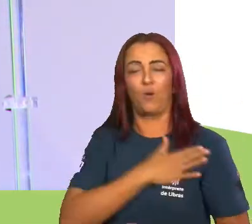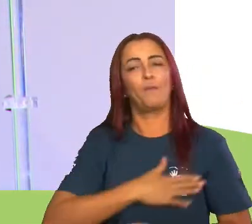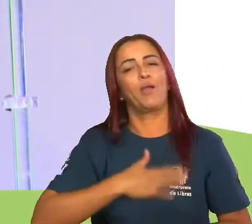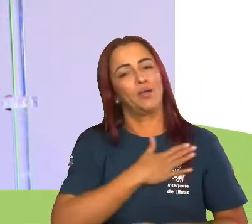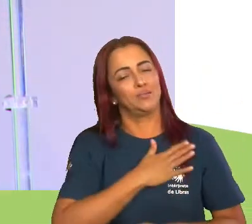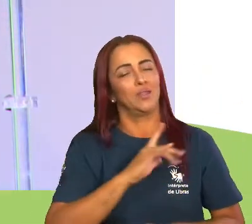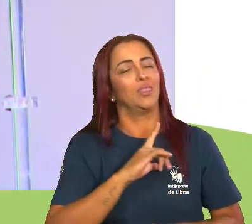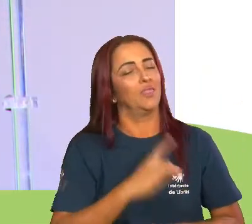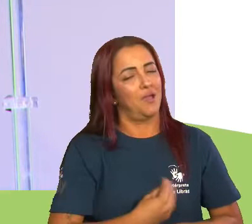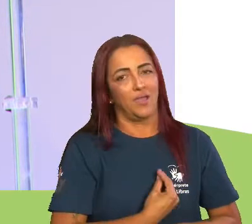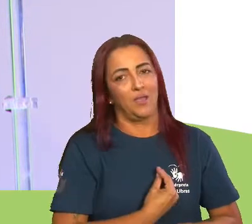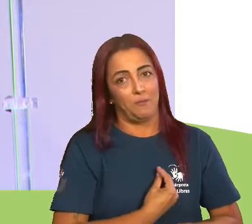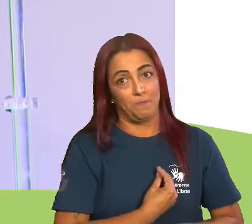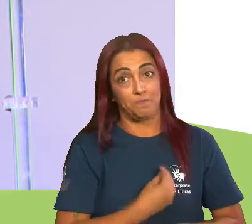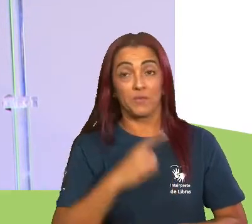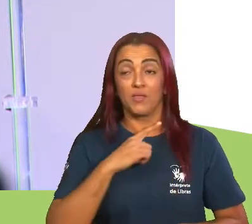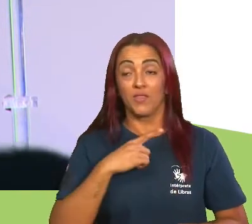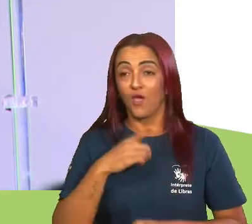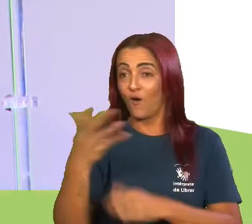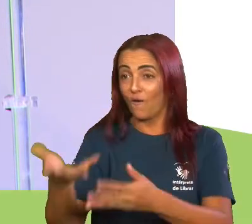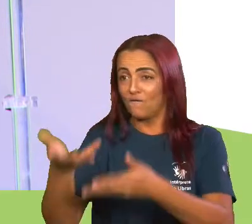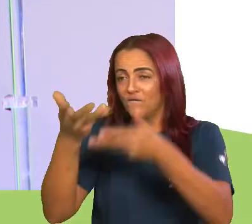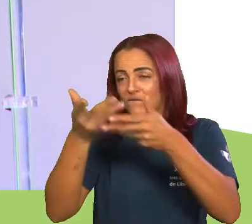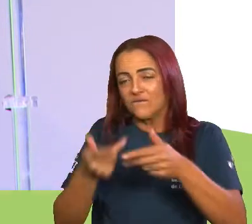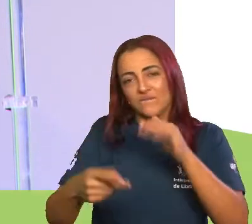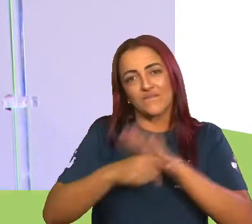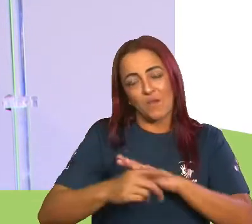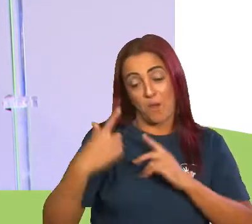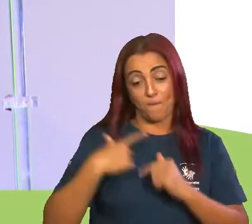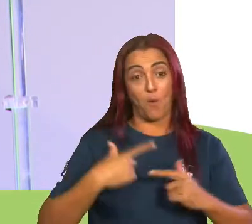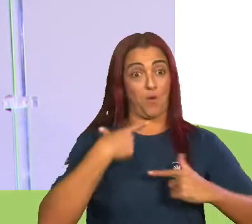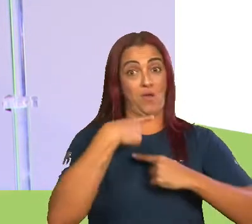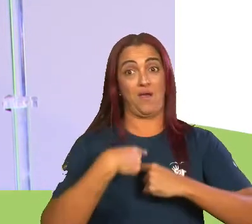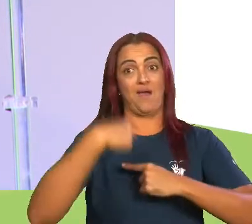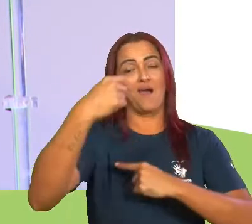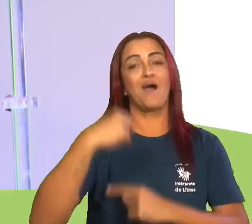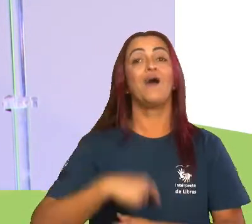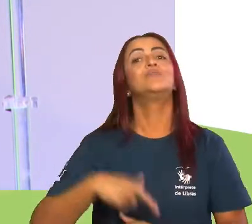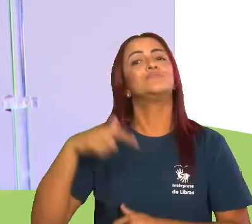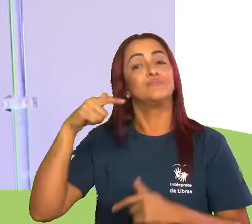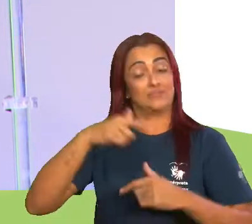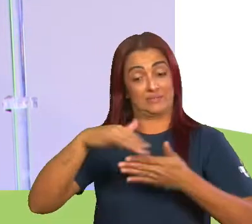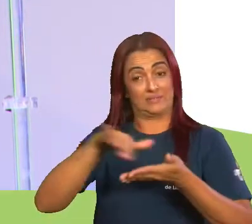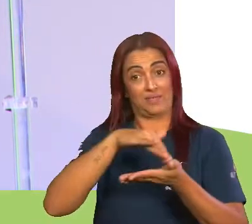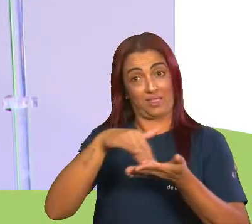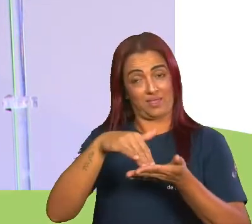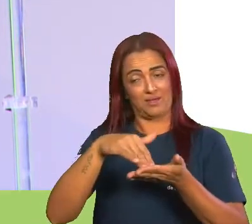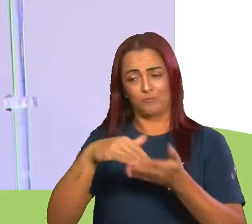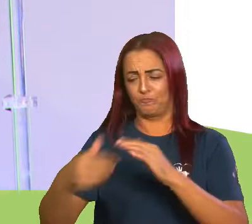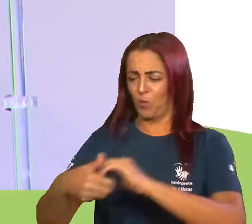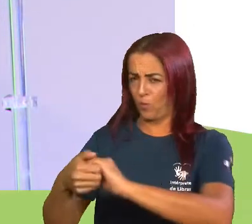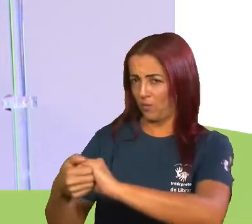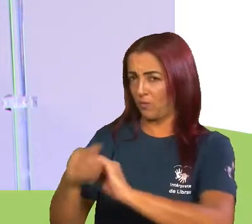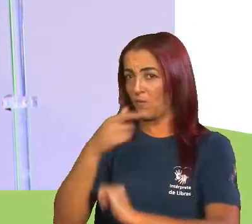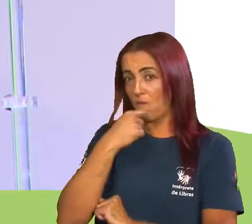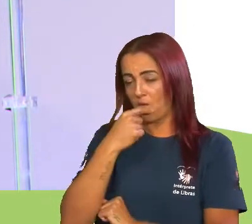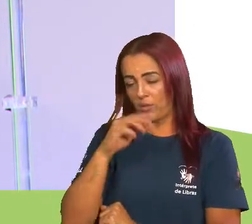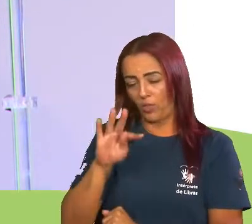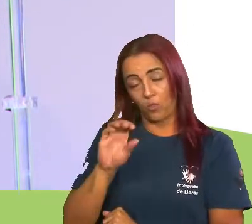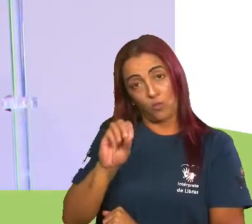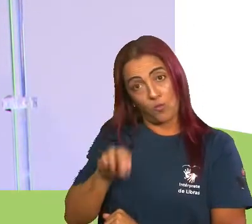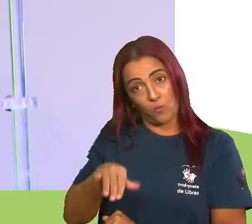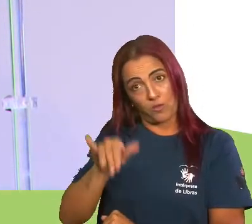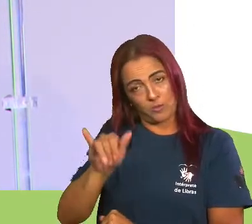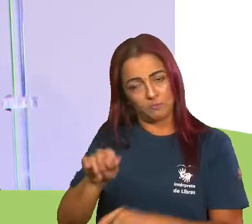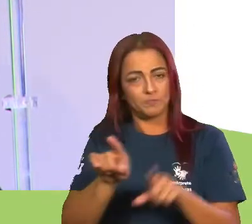aqui. Fui convidada enquanto secretária e quero cumprimentar aqui o Tony e a sua esposa